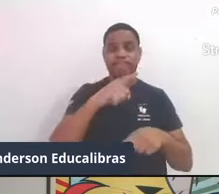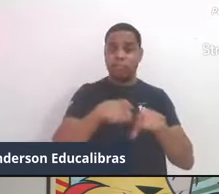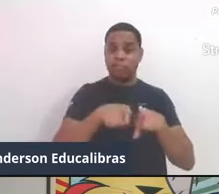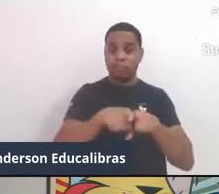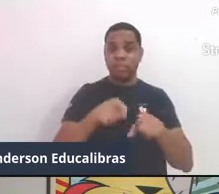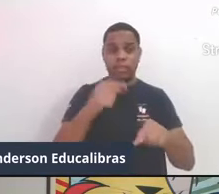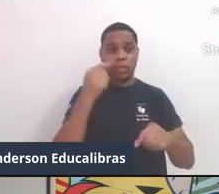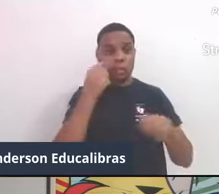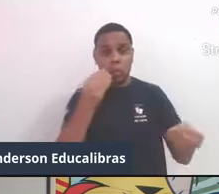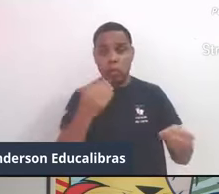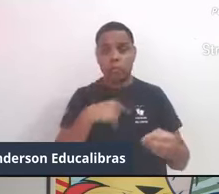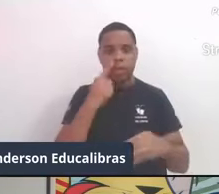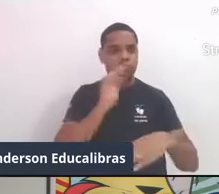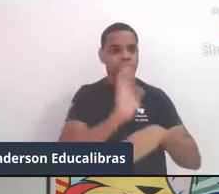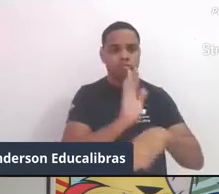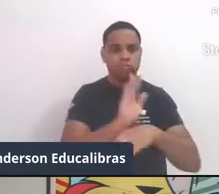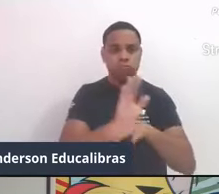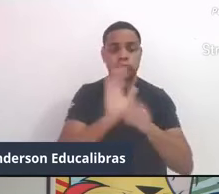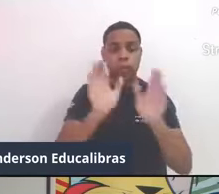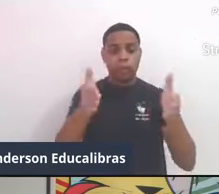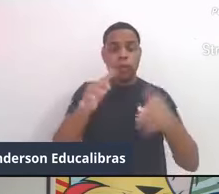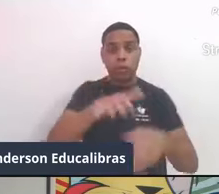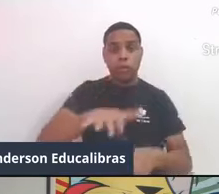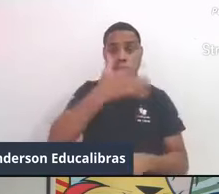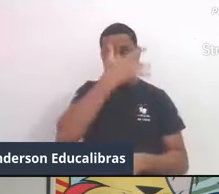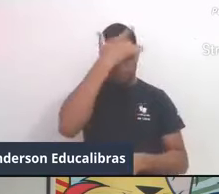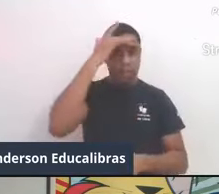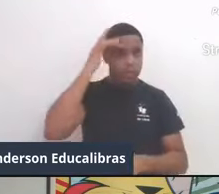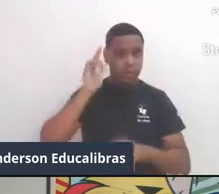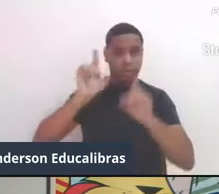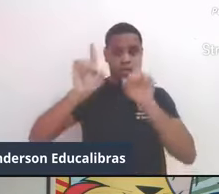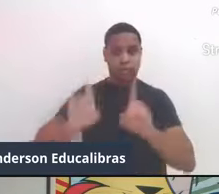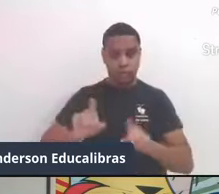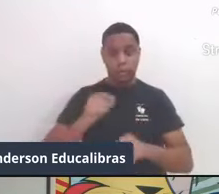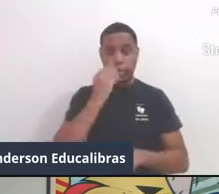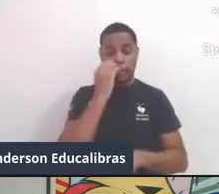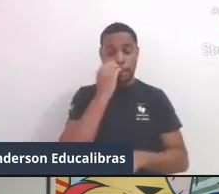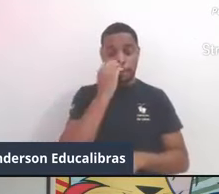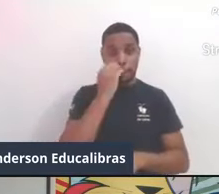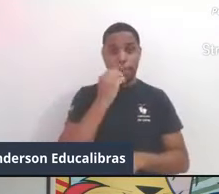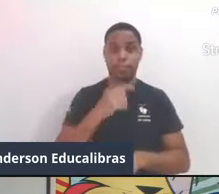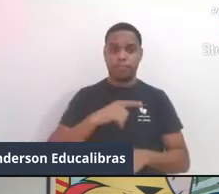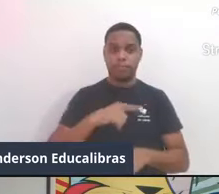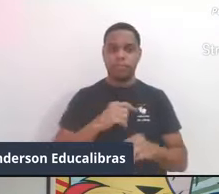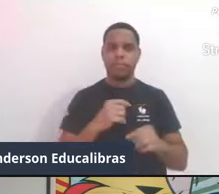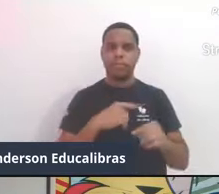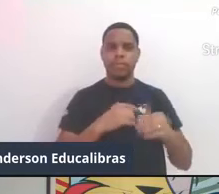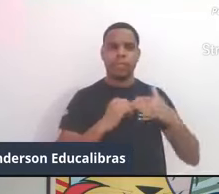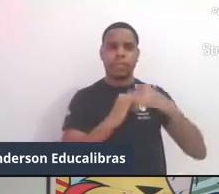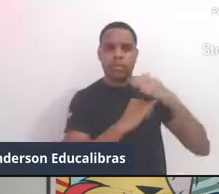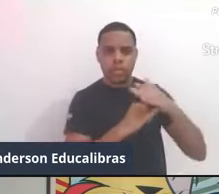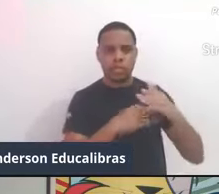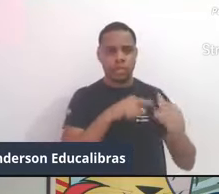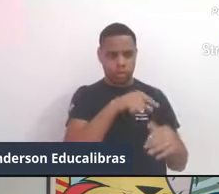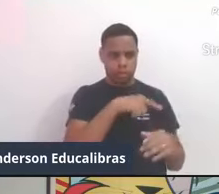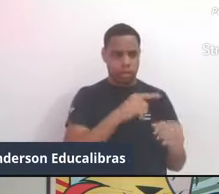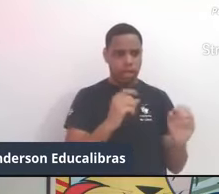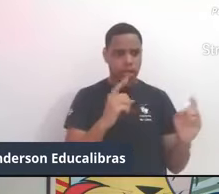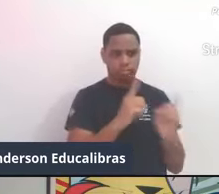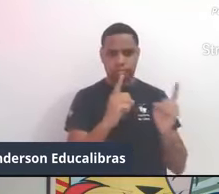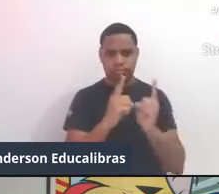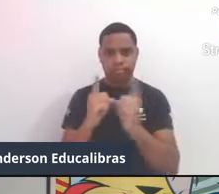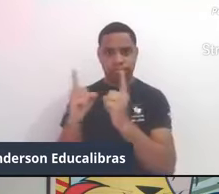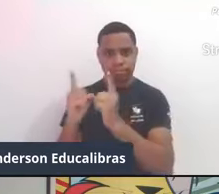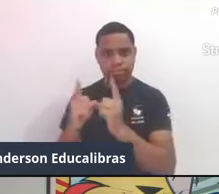uma ação específica voltada para as pessoas com deficiência, através de entidades que atendem pessoas com deficiência,